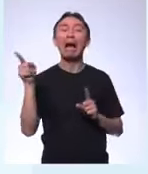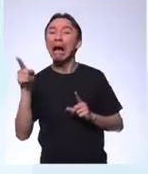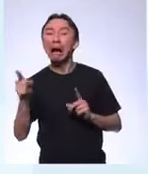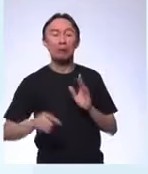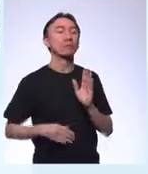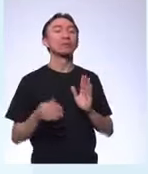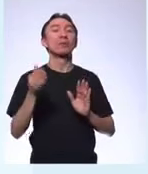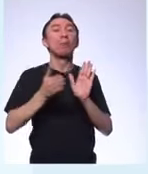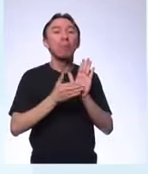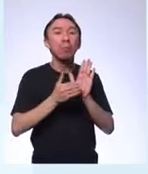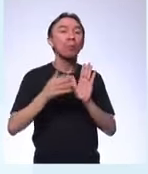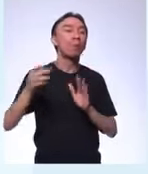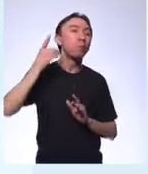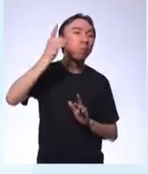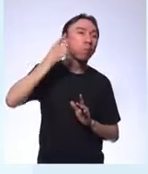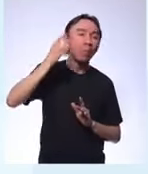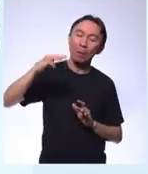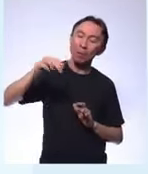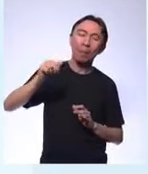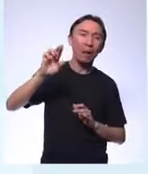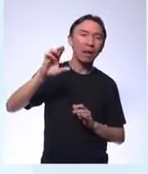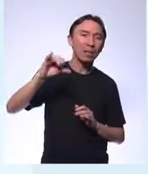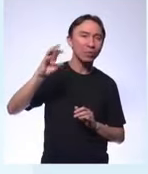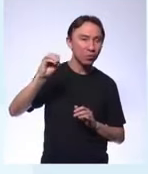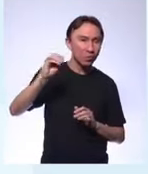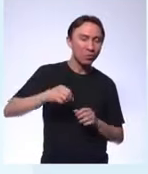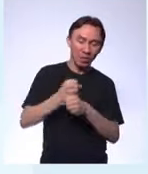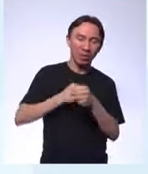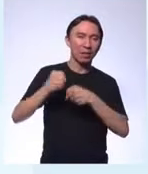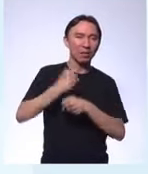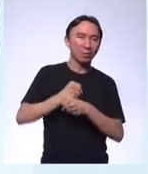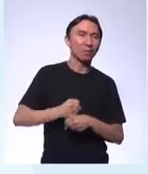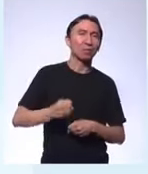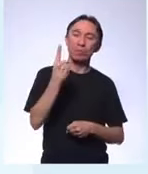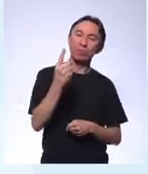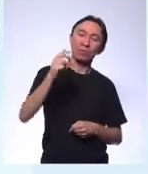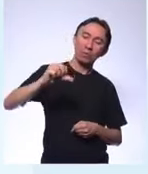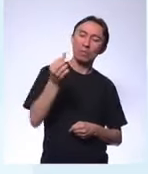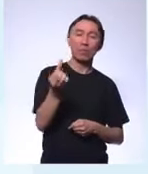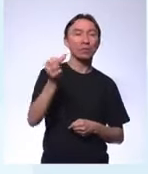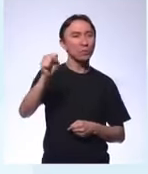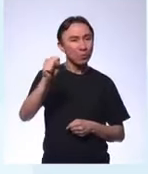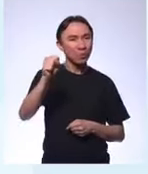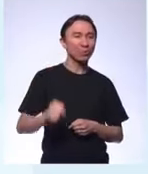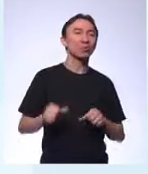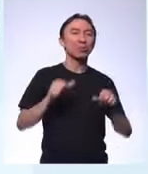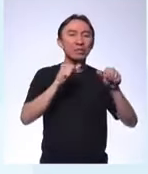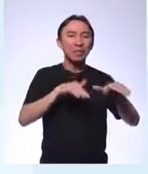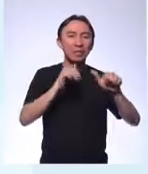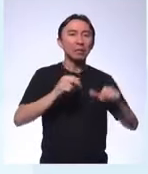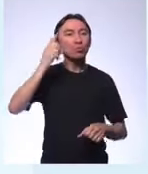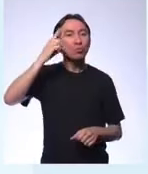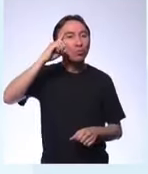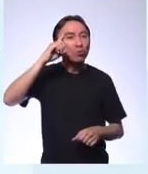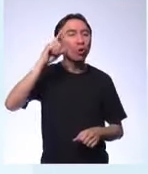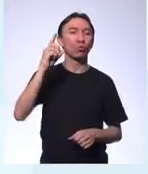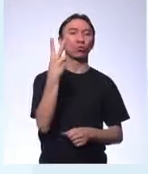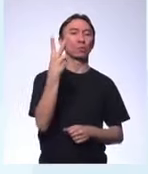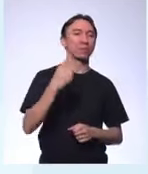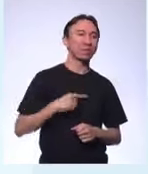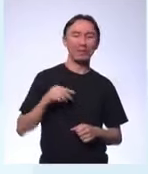Movimento Democrático Brasileiro, em 2 de setembro de 1968, conclamando o povo a reagir contra a